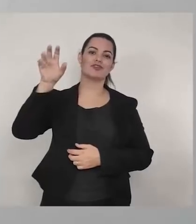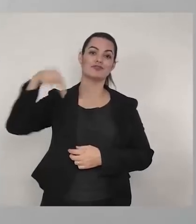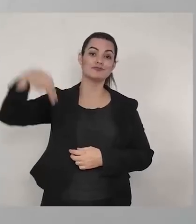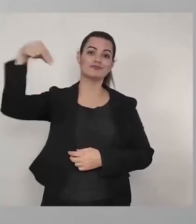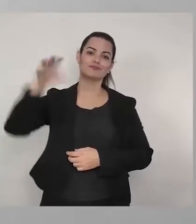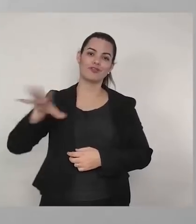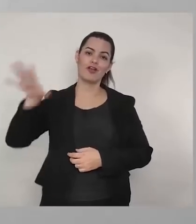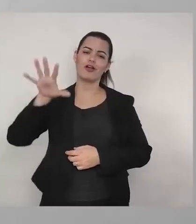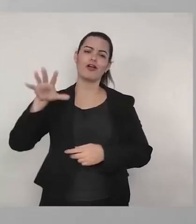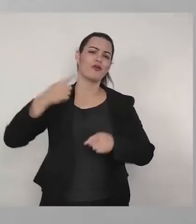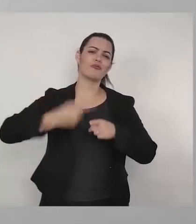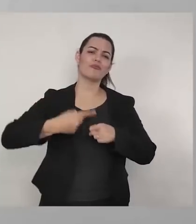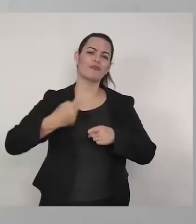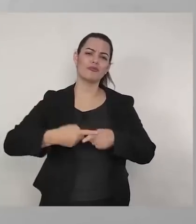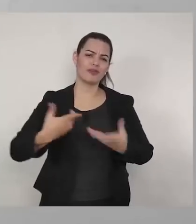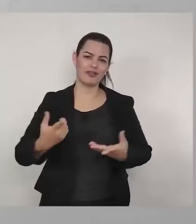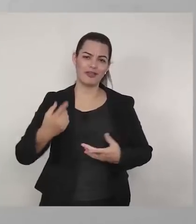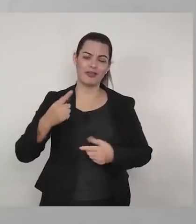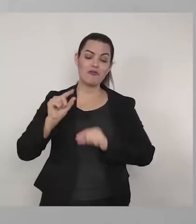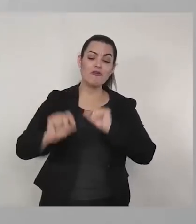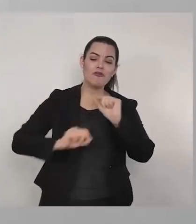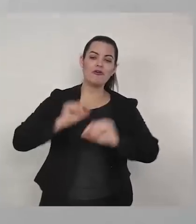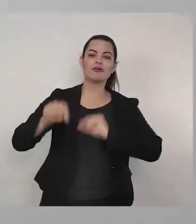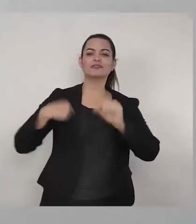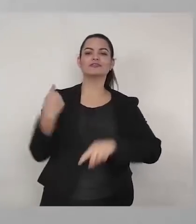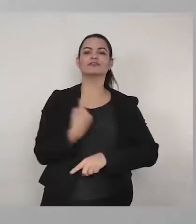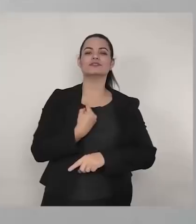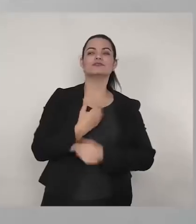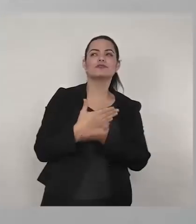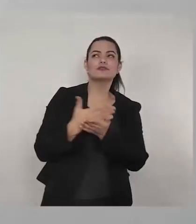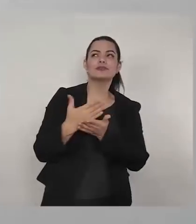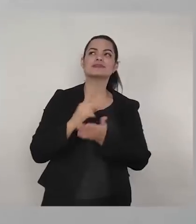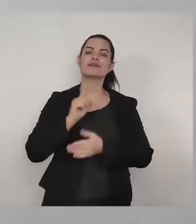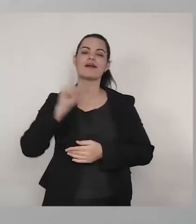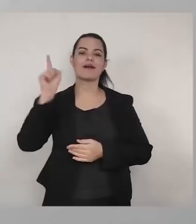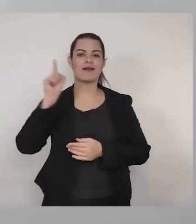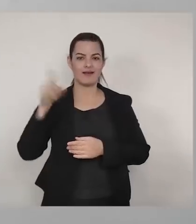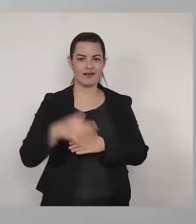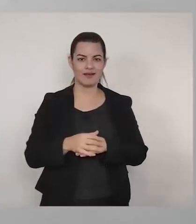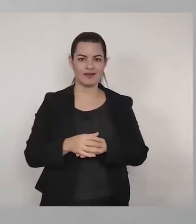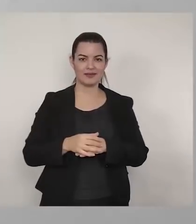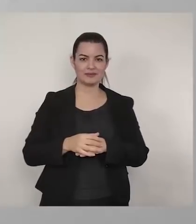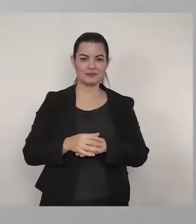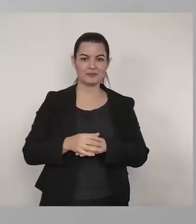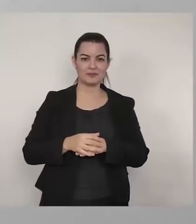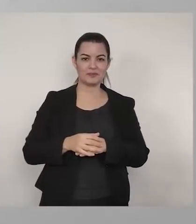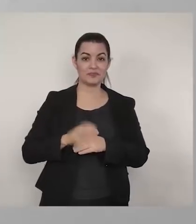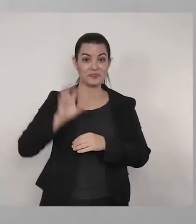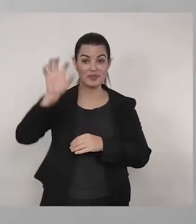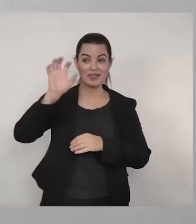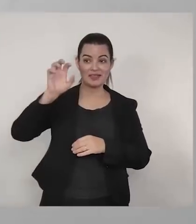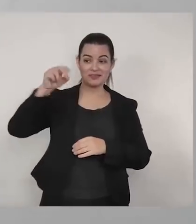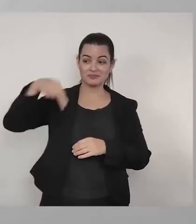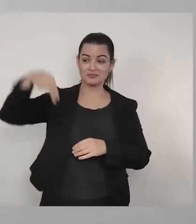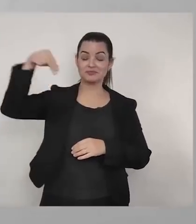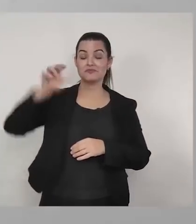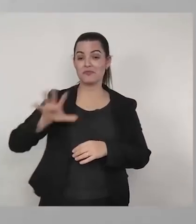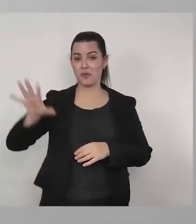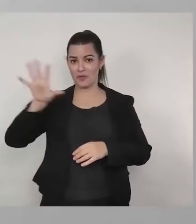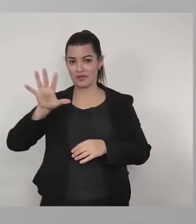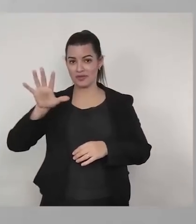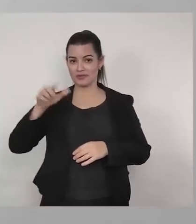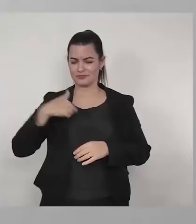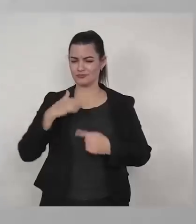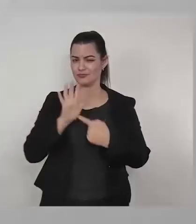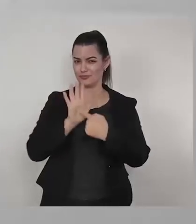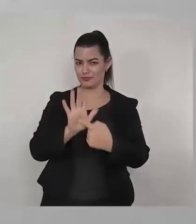ideia dos motivos que fizeram a nossa viagem começar lá pela região Nordeste, que eu já vou te mostrar onde